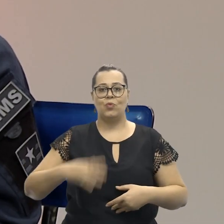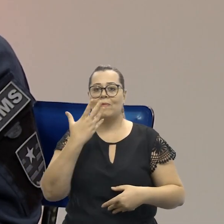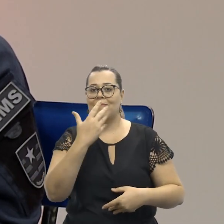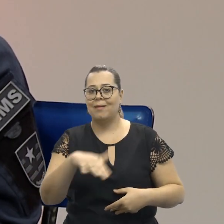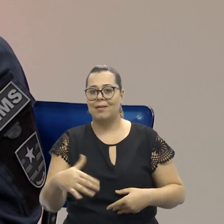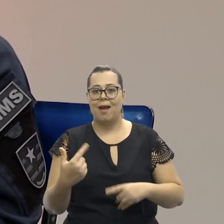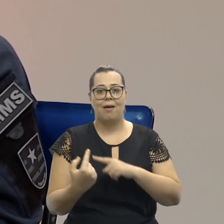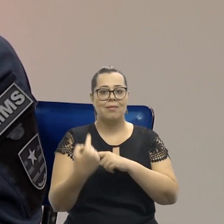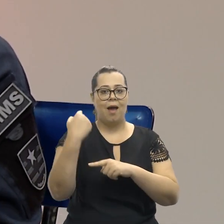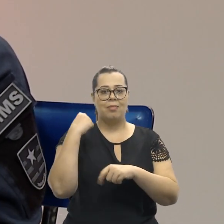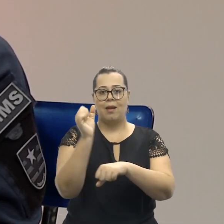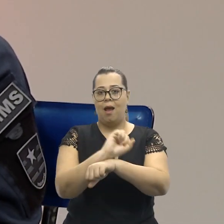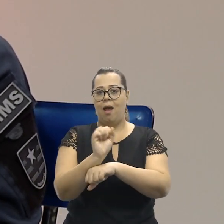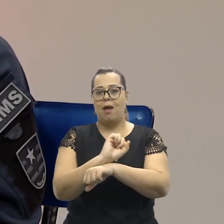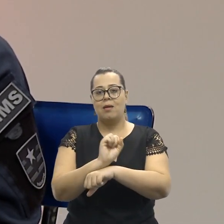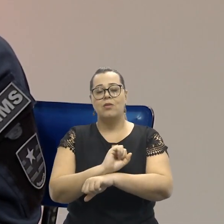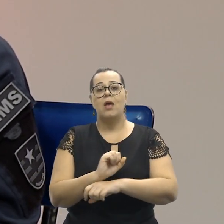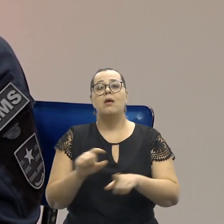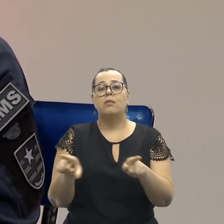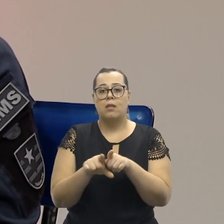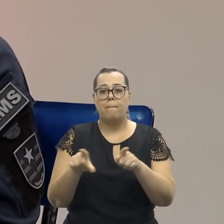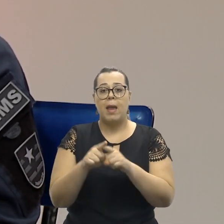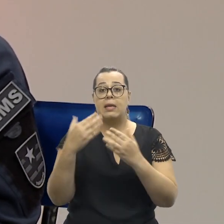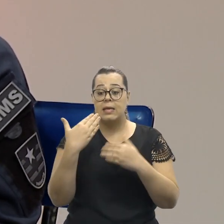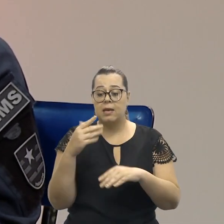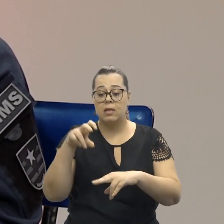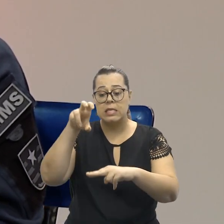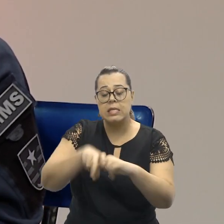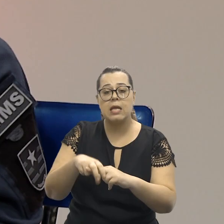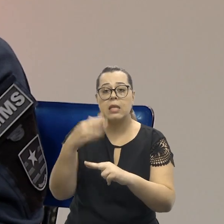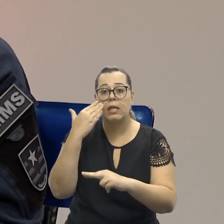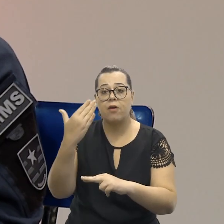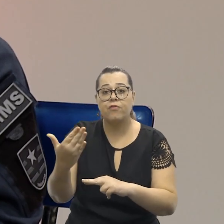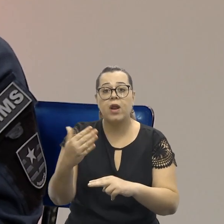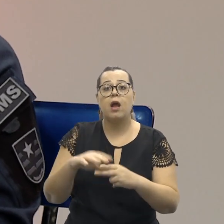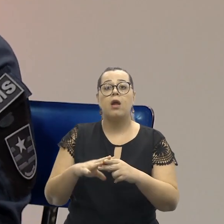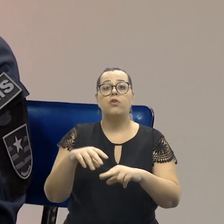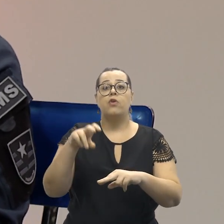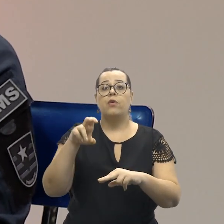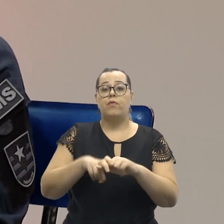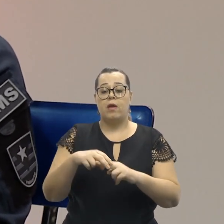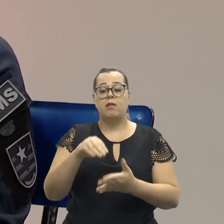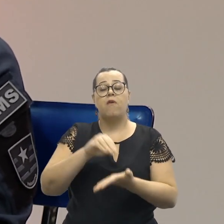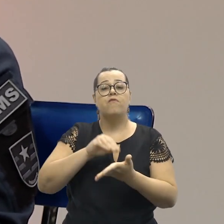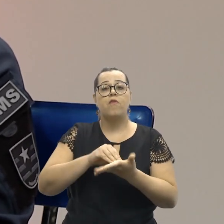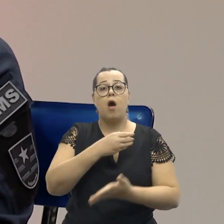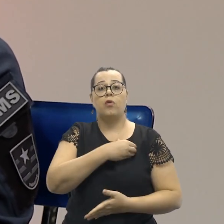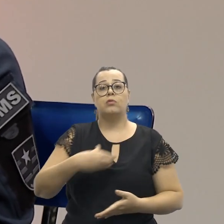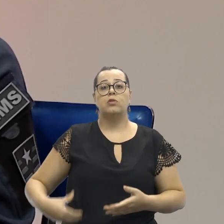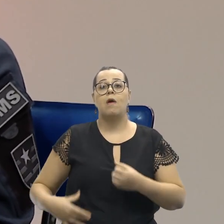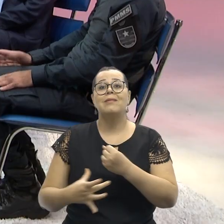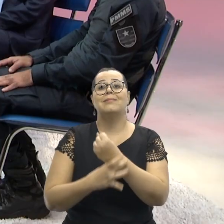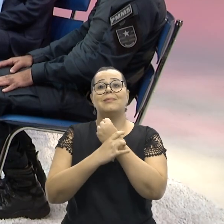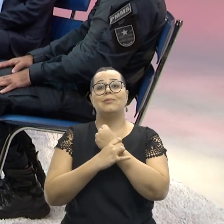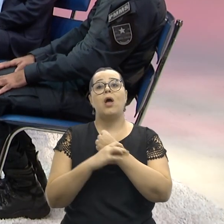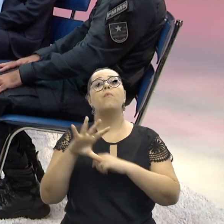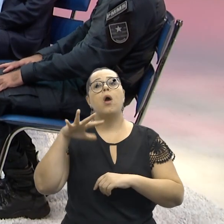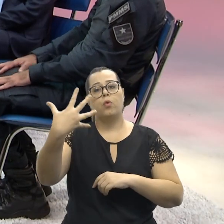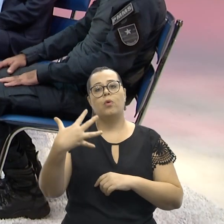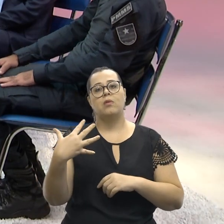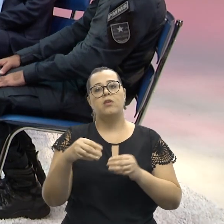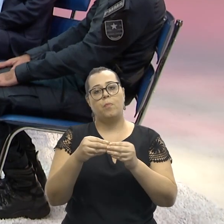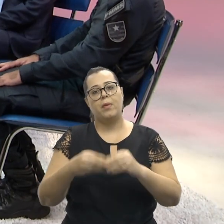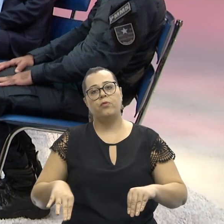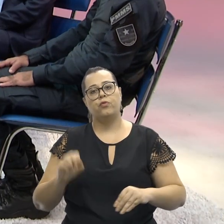da frente do veículo sem o uso do cinto de segurança. Então todos esses elementos aí a palestra ela aborda e ela tenta diminuir a quantidade